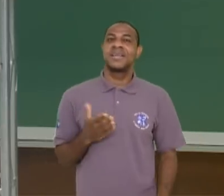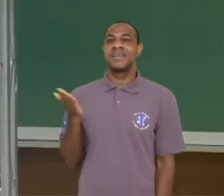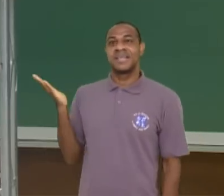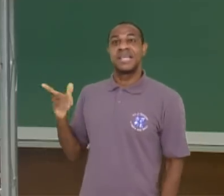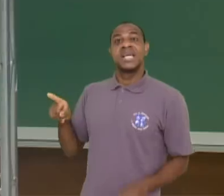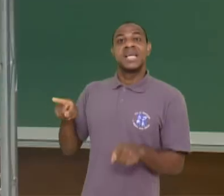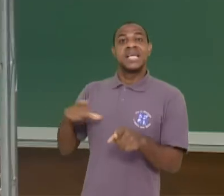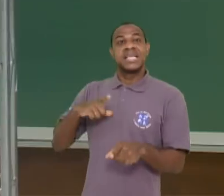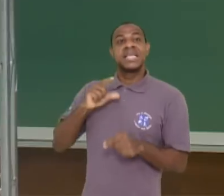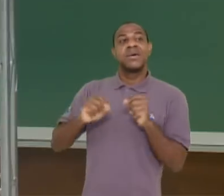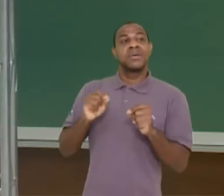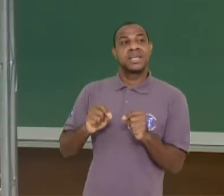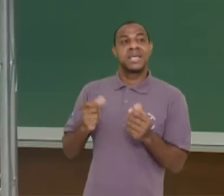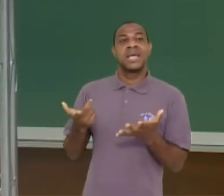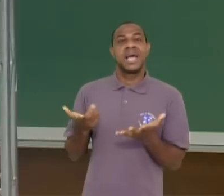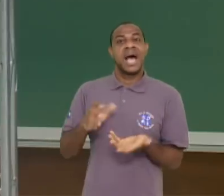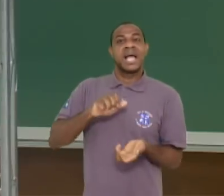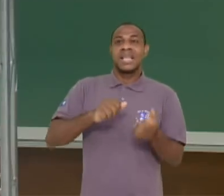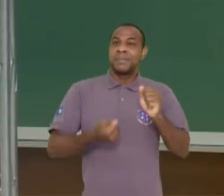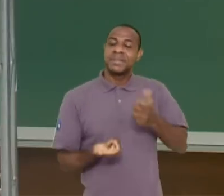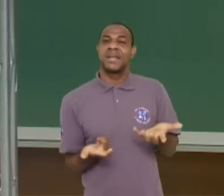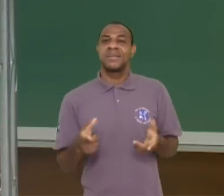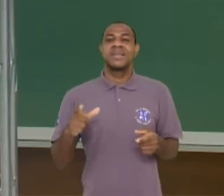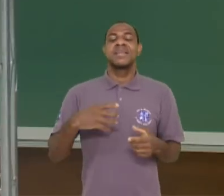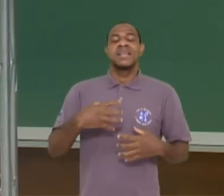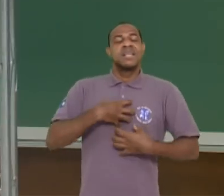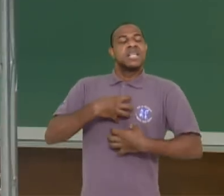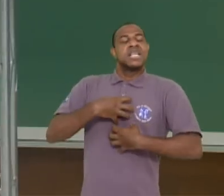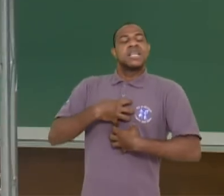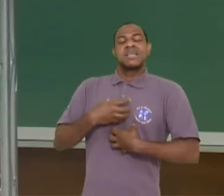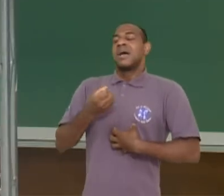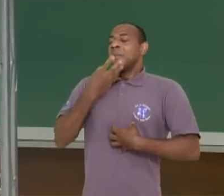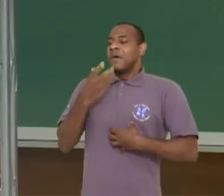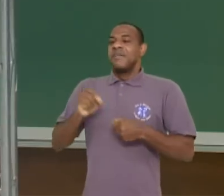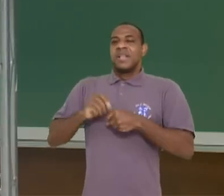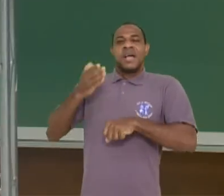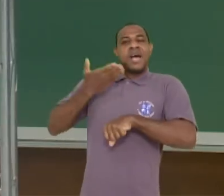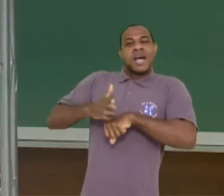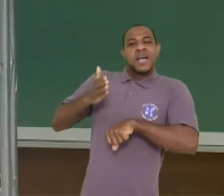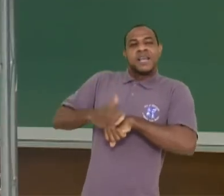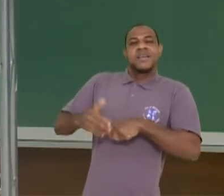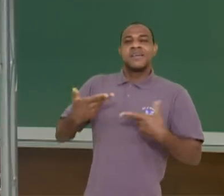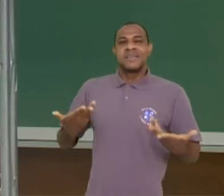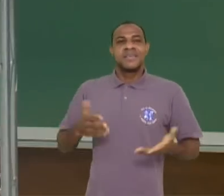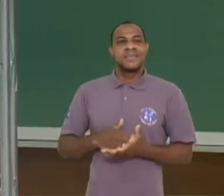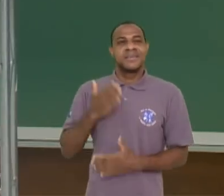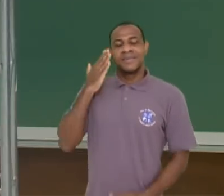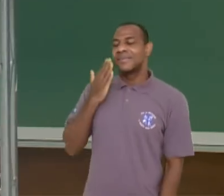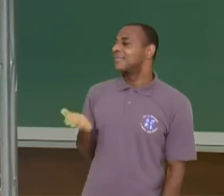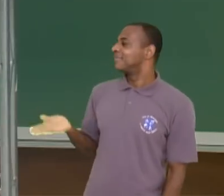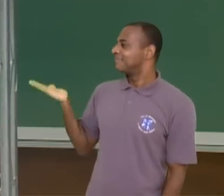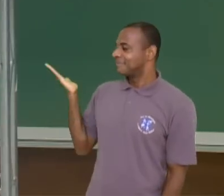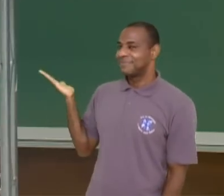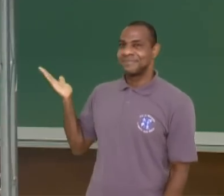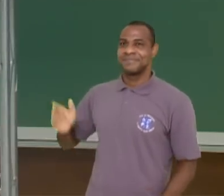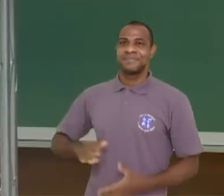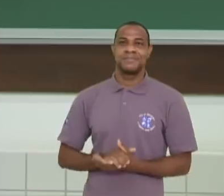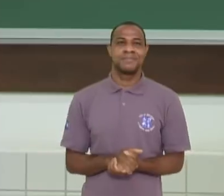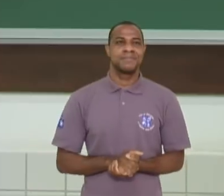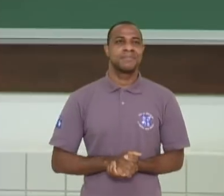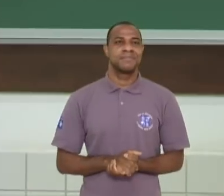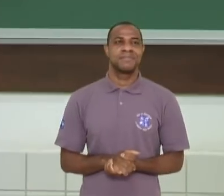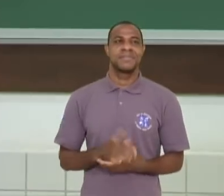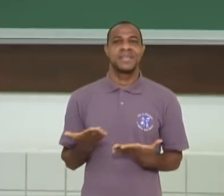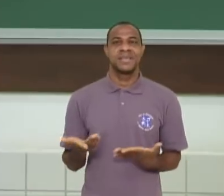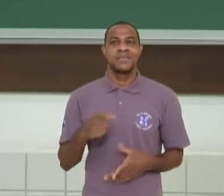aquele retorno, né, aquela gratificação de estar realizando a atividade. Então tudo isso aí também envolve-se dentro da imitação, né? Que a gente acaba imitando